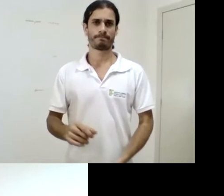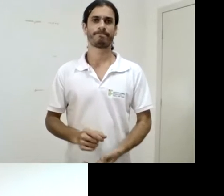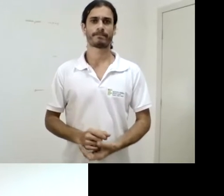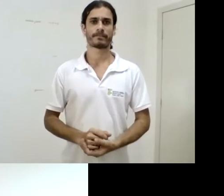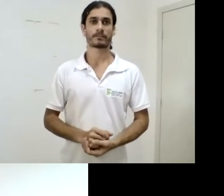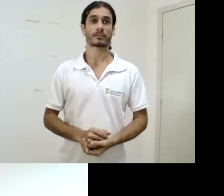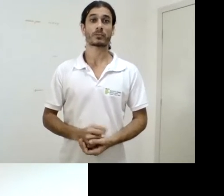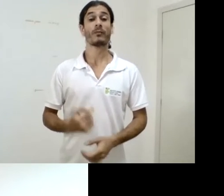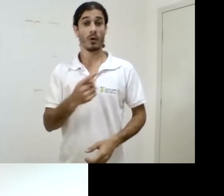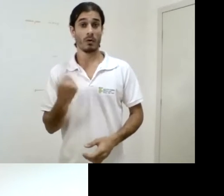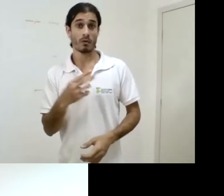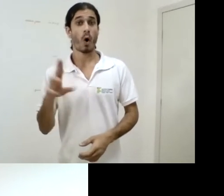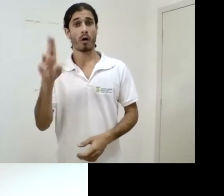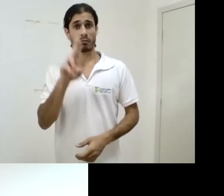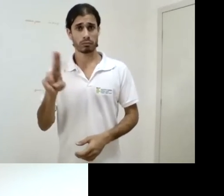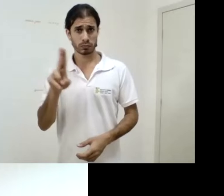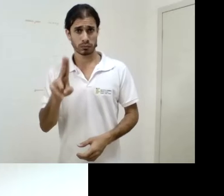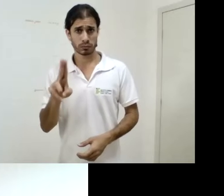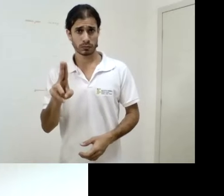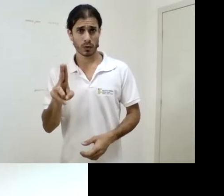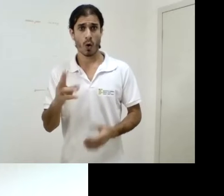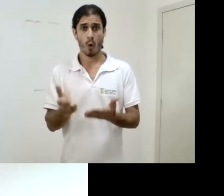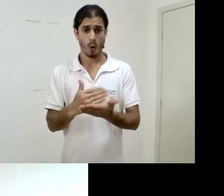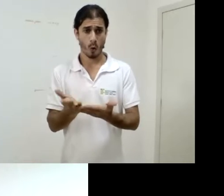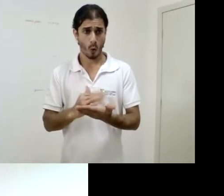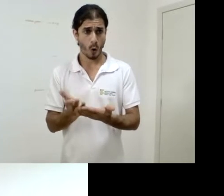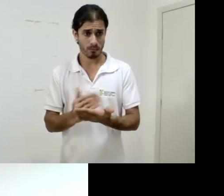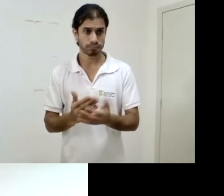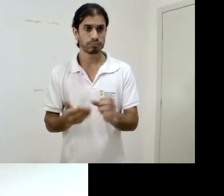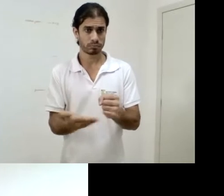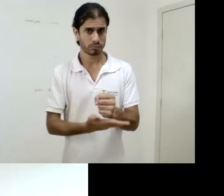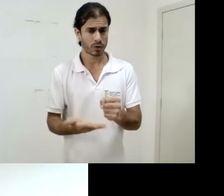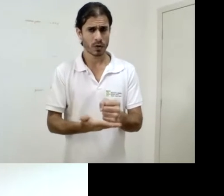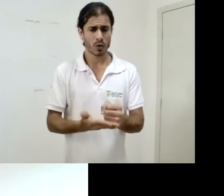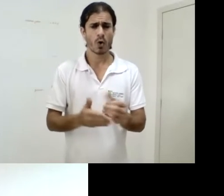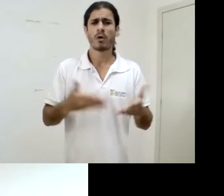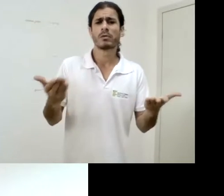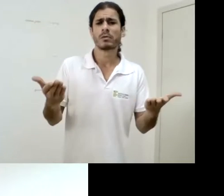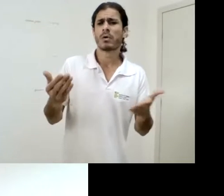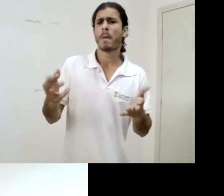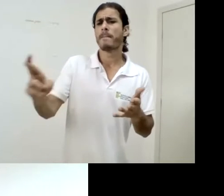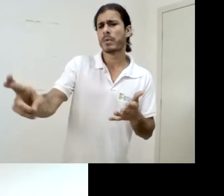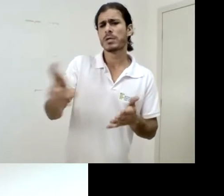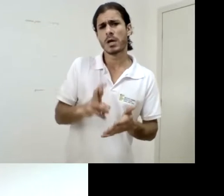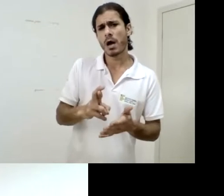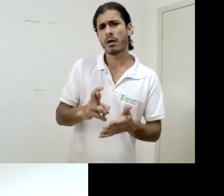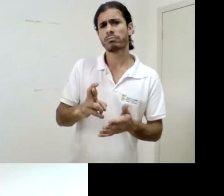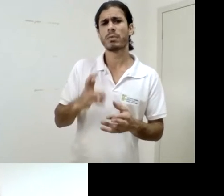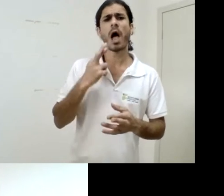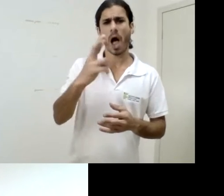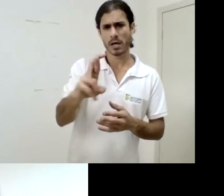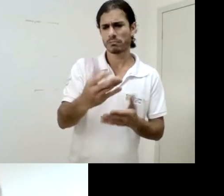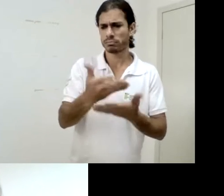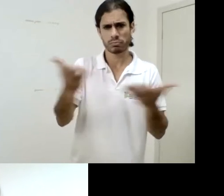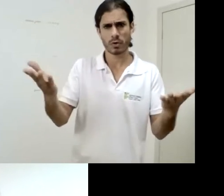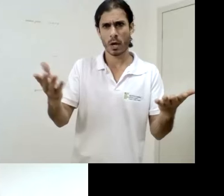como base. O que a senhora podia falar sobre essa questão da pesquisação, assim? Então, a pesquisação é assim, eu quero